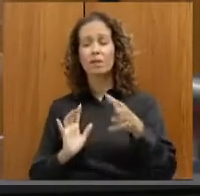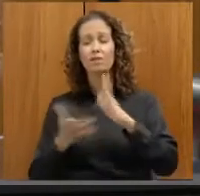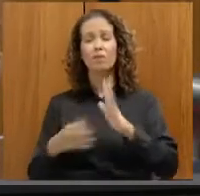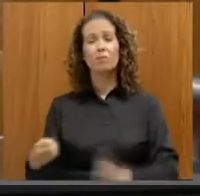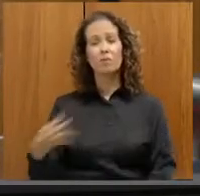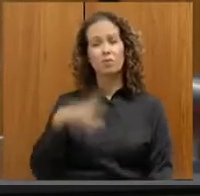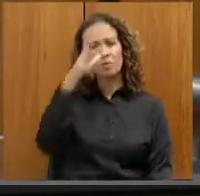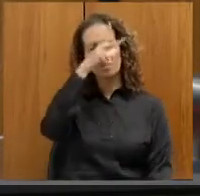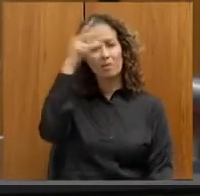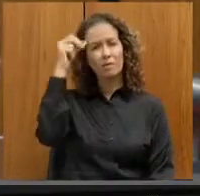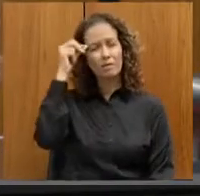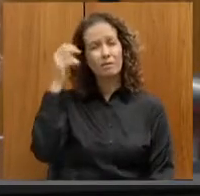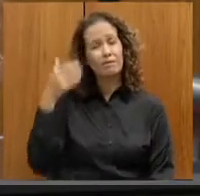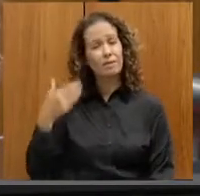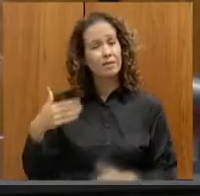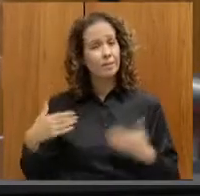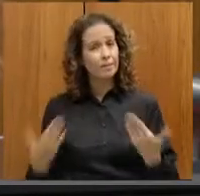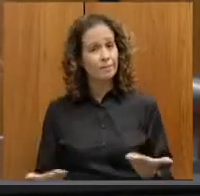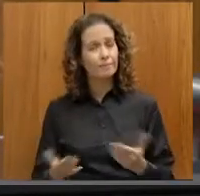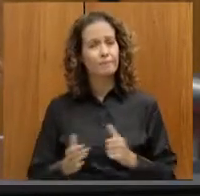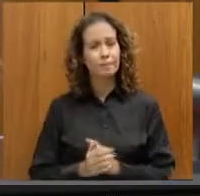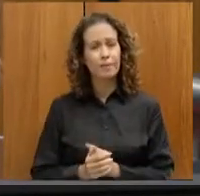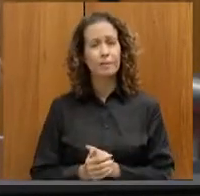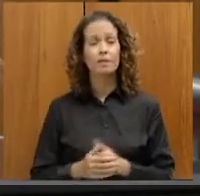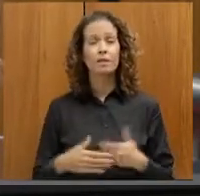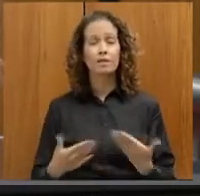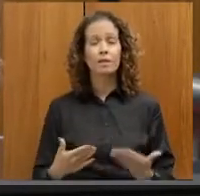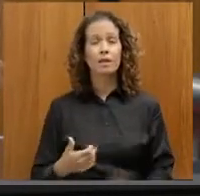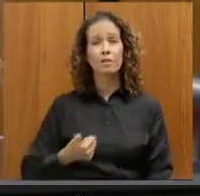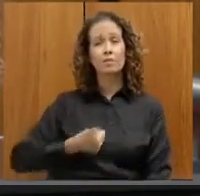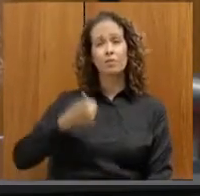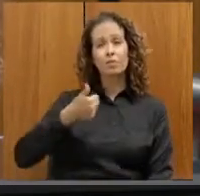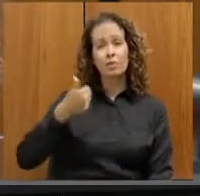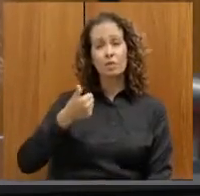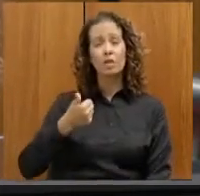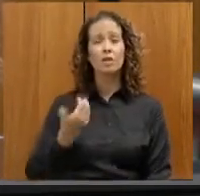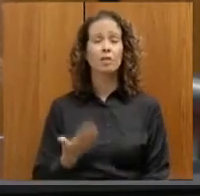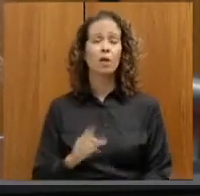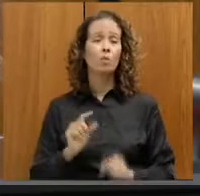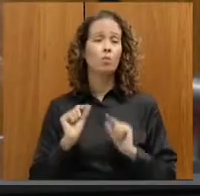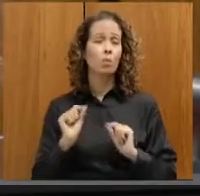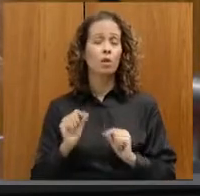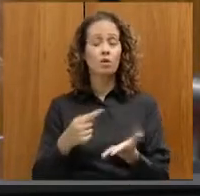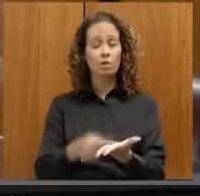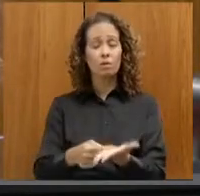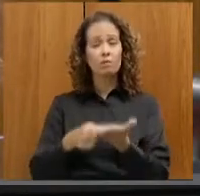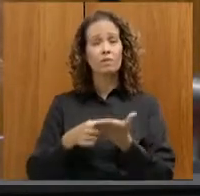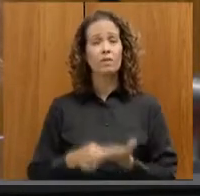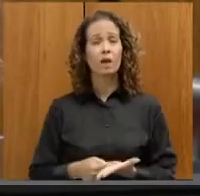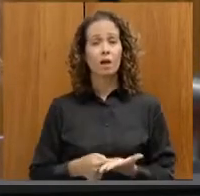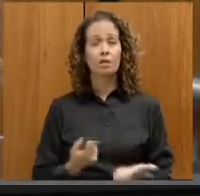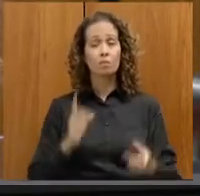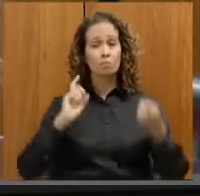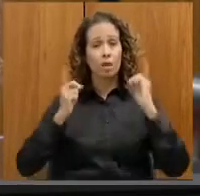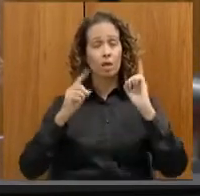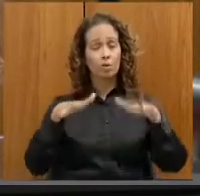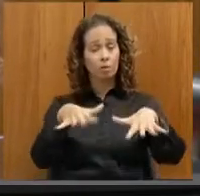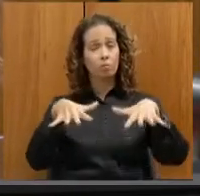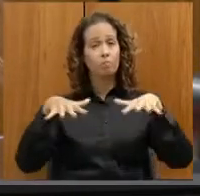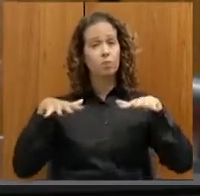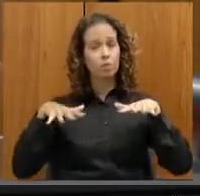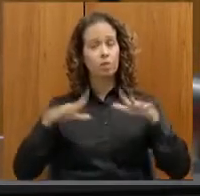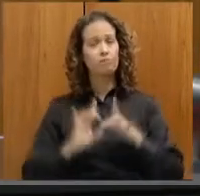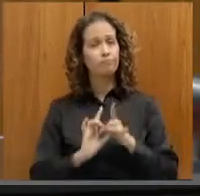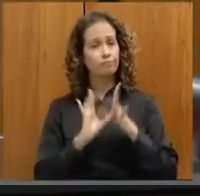em fim o ideal e eu quero então meu primeiro minha primeira questão secretária convidá-lo para quem audiência pública